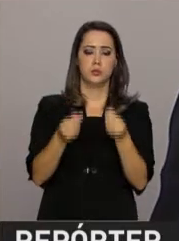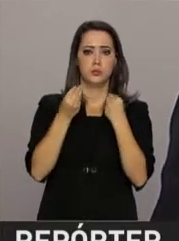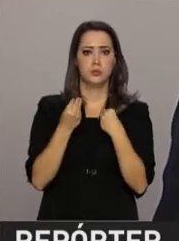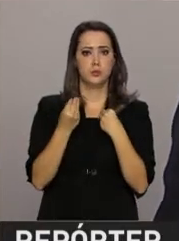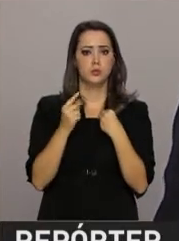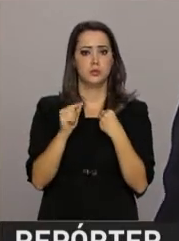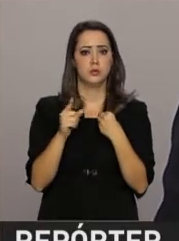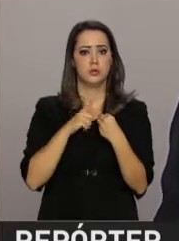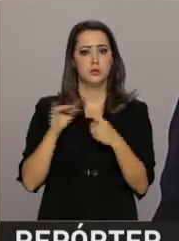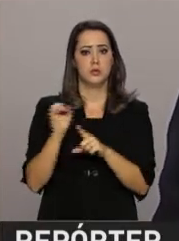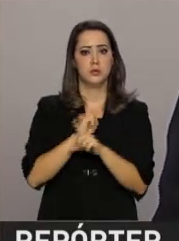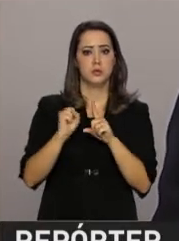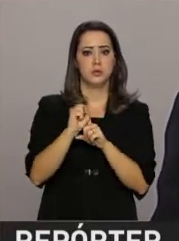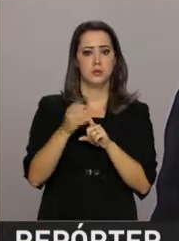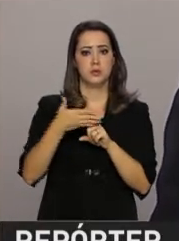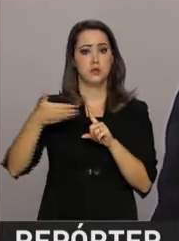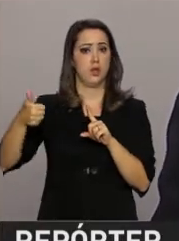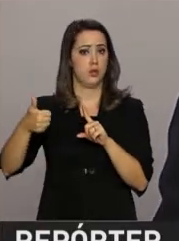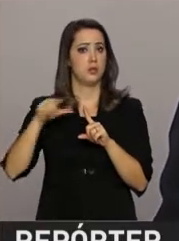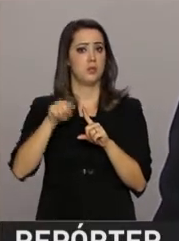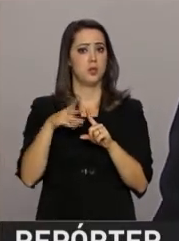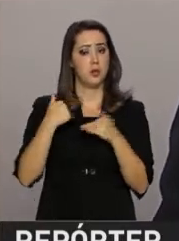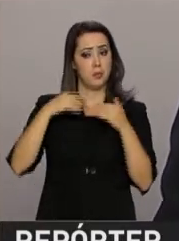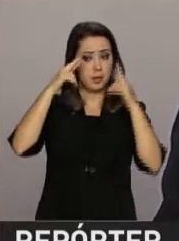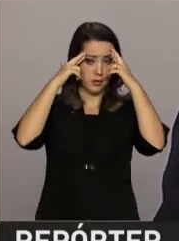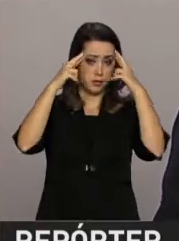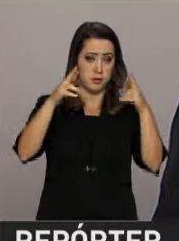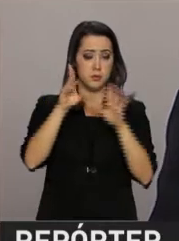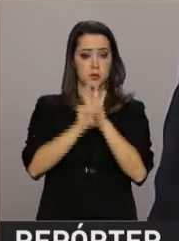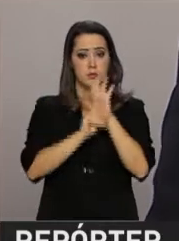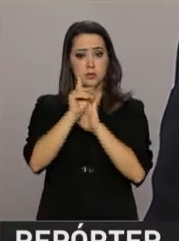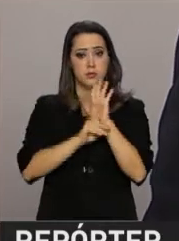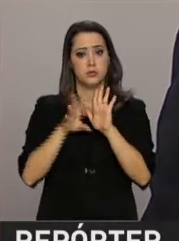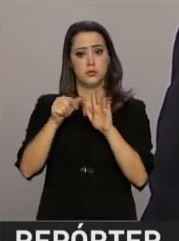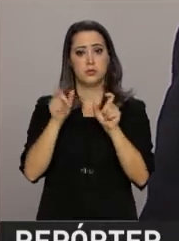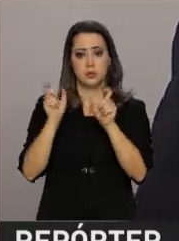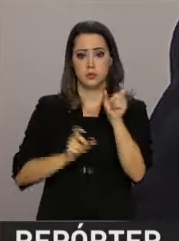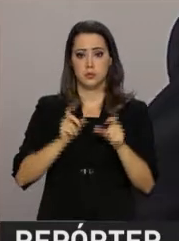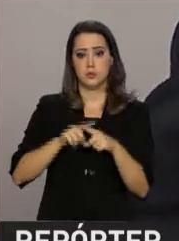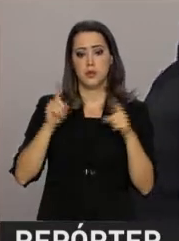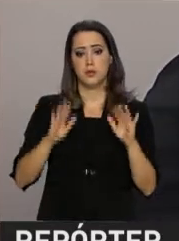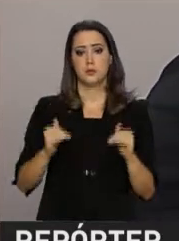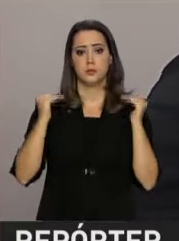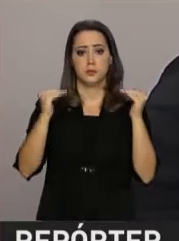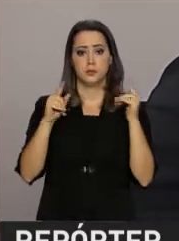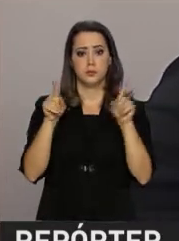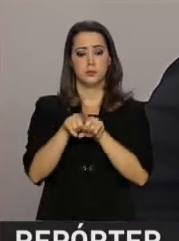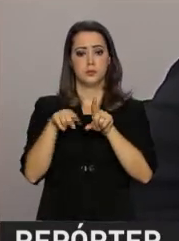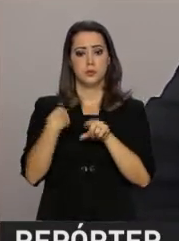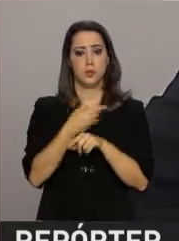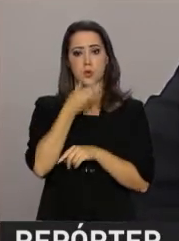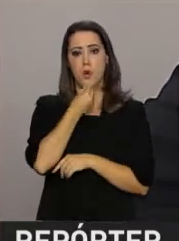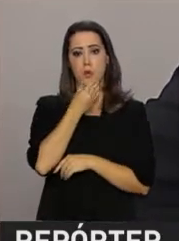ter uma sociedade melhor mais respeitosa um direito de todos mas sobretudo o presidente não fará